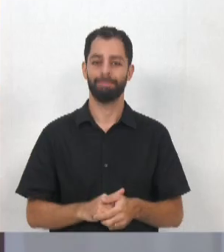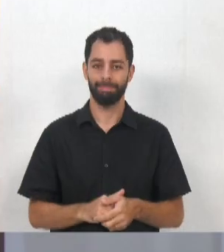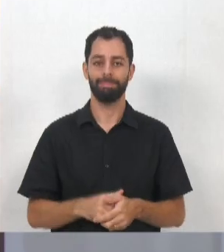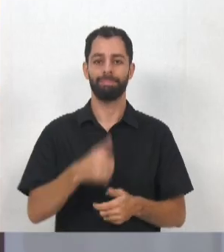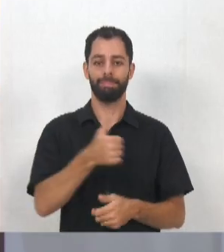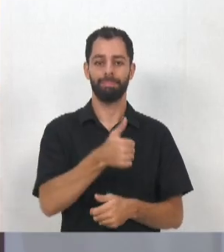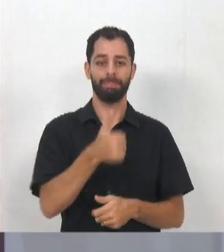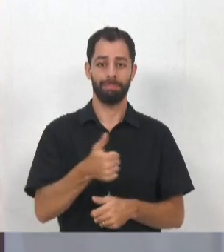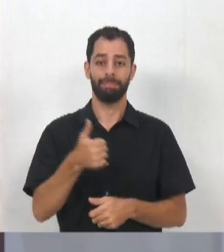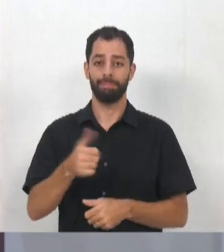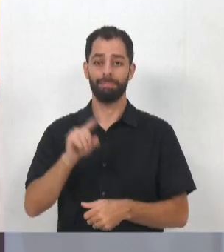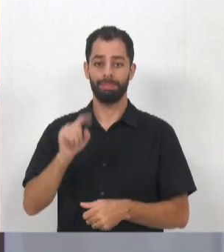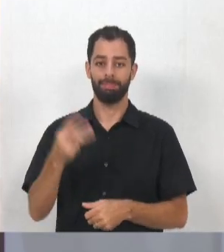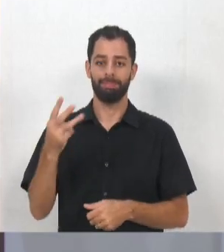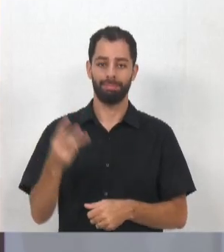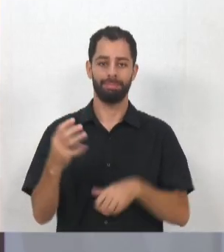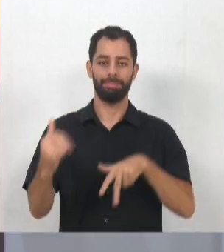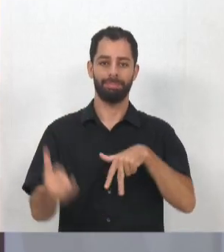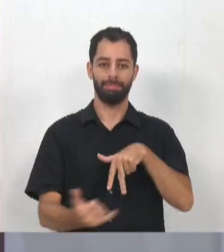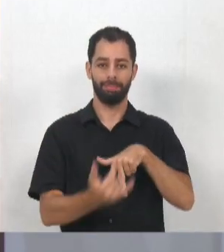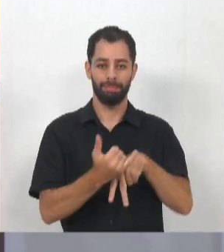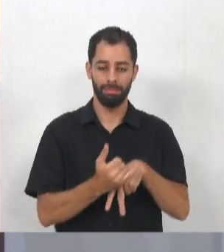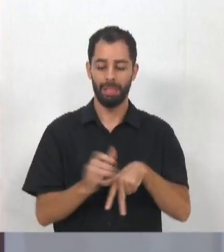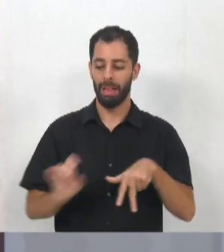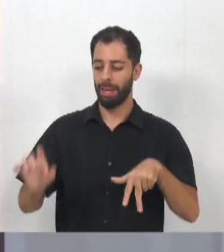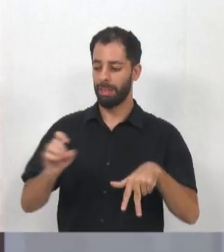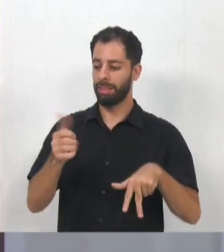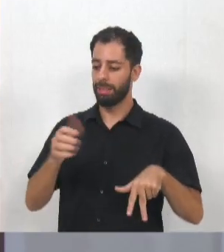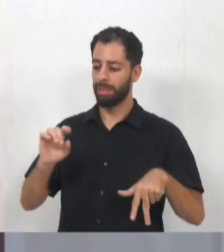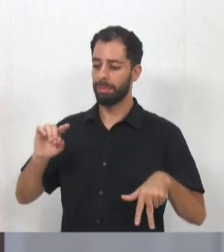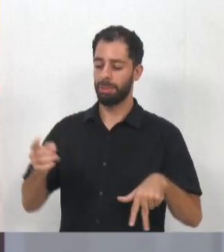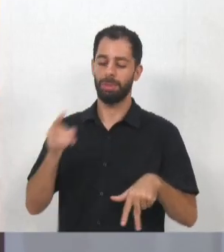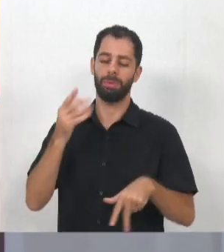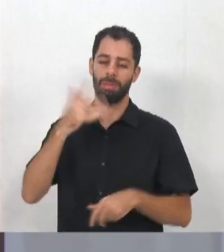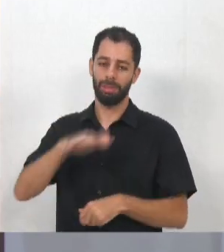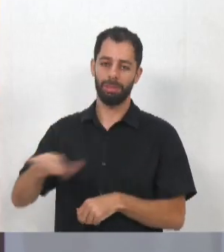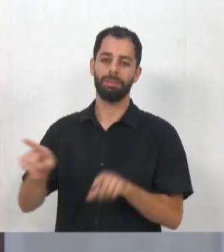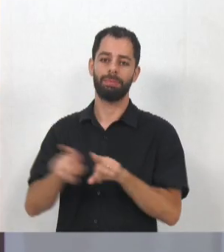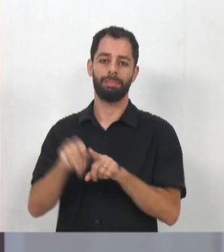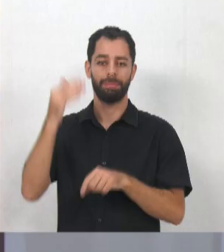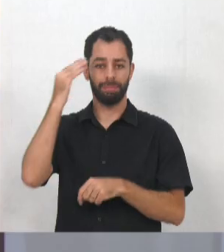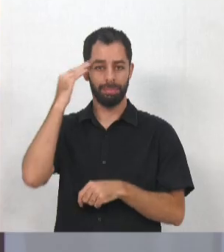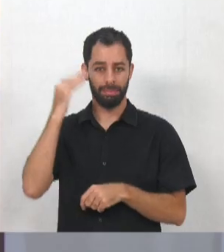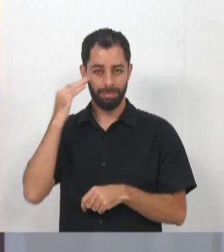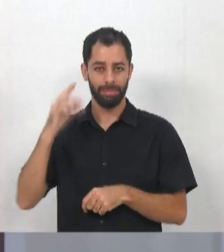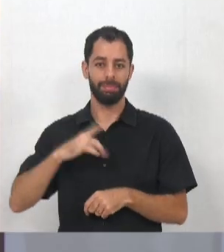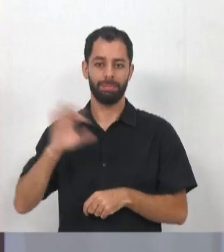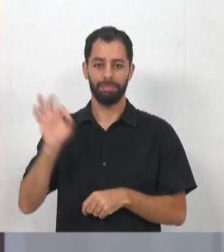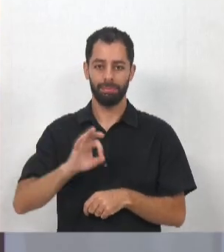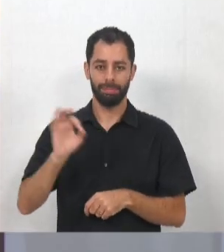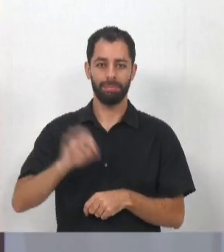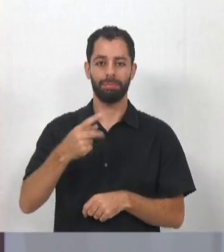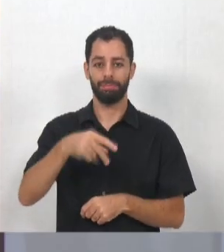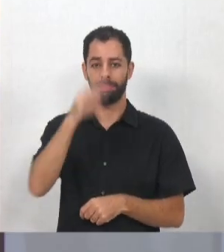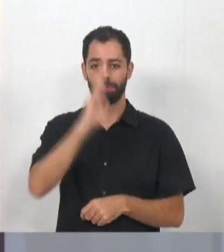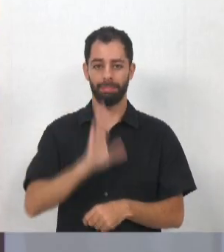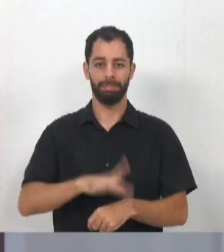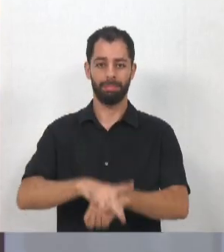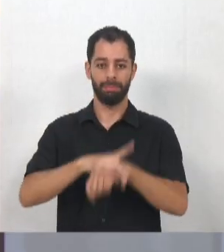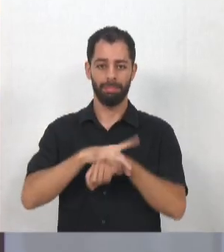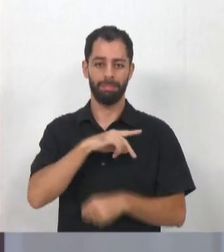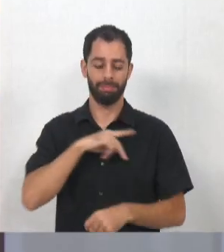111,3 vítimas por 100 mil crianças e adolescentes. Também segundo dados do Anuário Brasileiro de Segurança